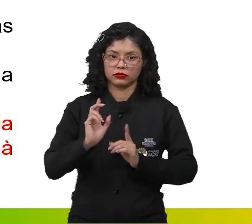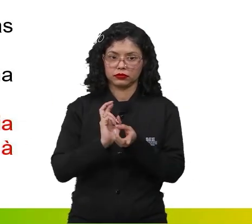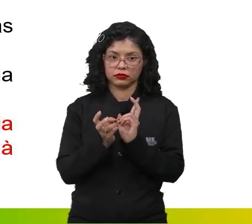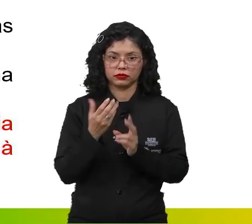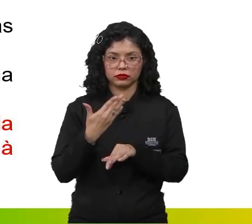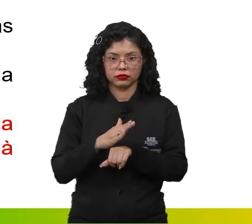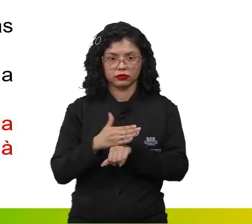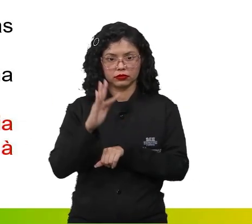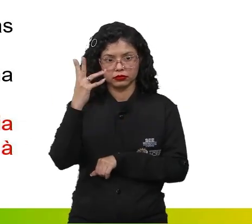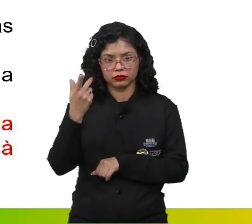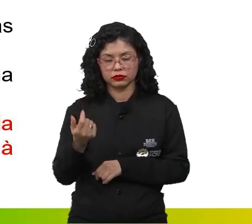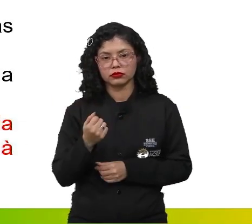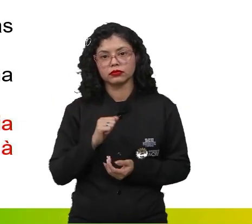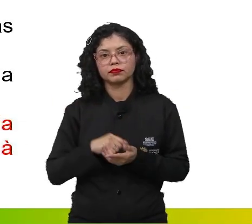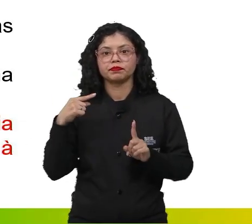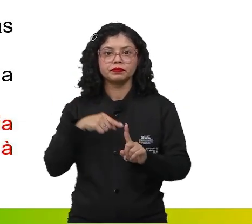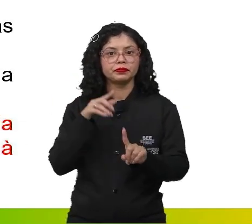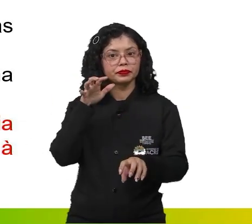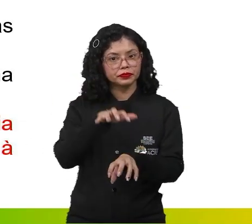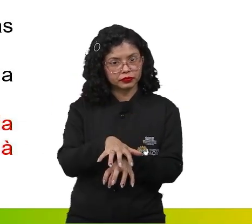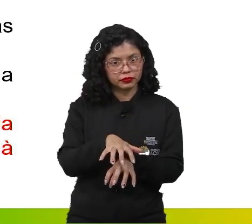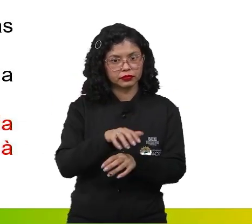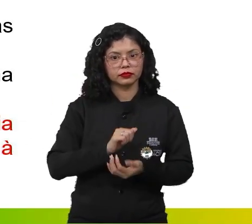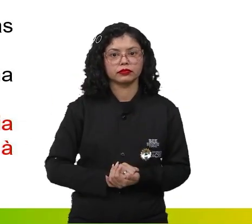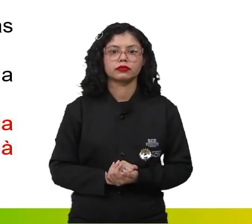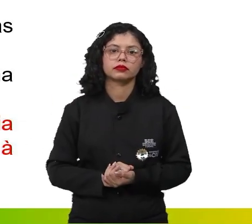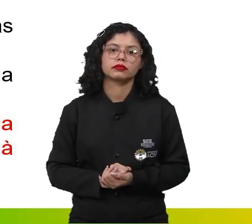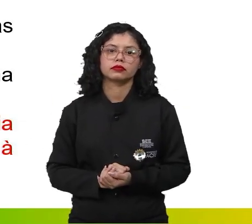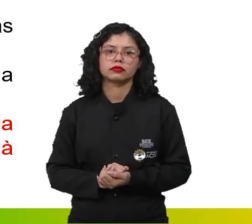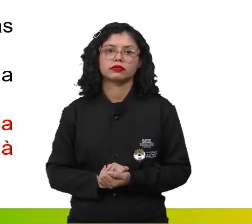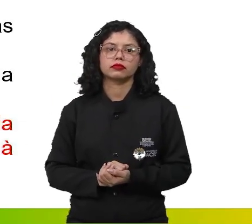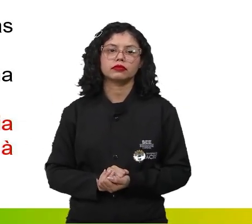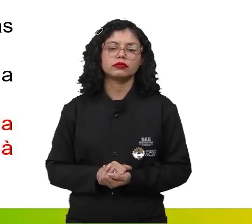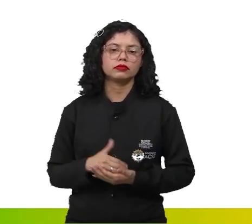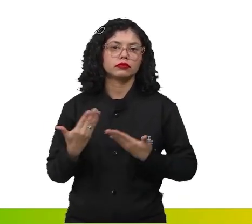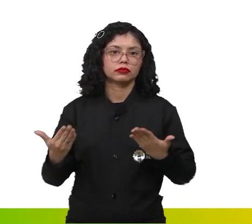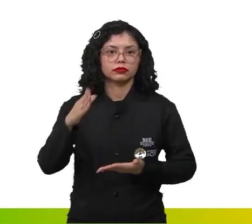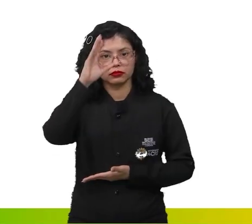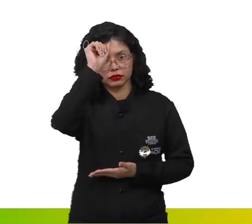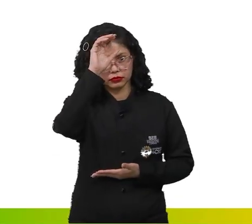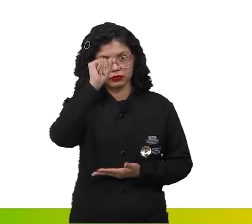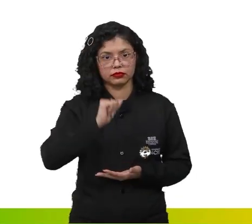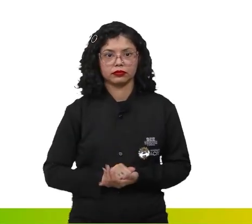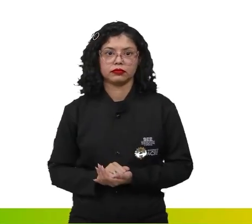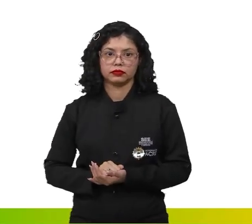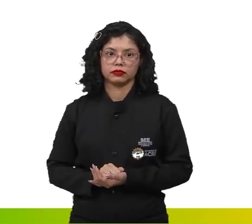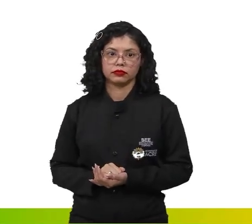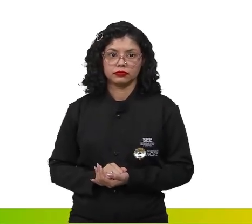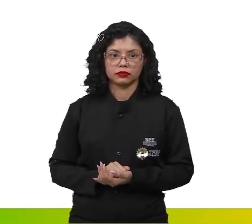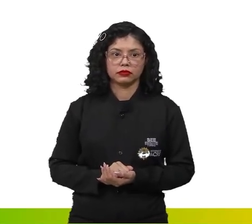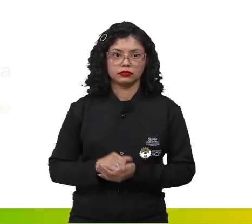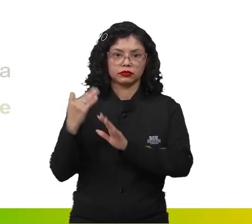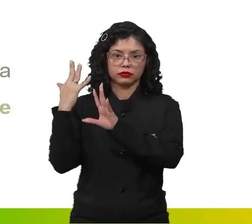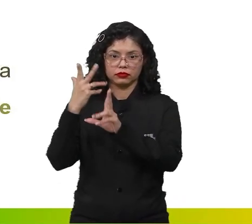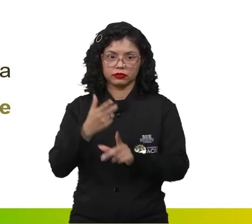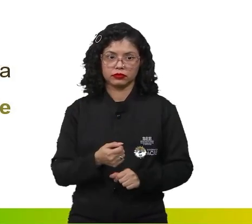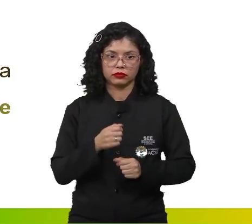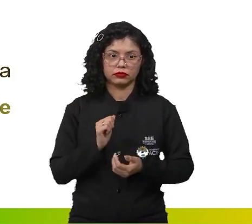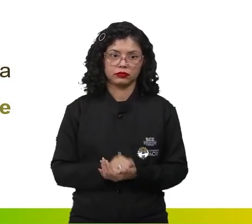práticas africanas em meio à repressão colonial. E o que nós aprendemos hoje, então? Vamos